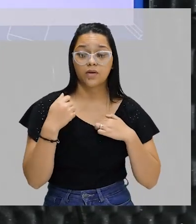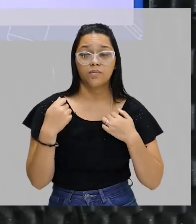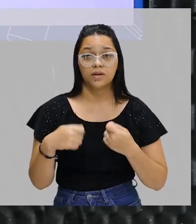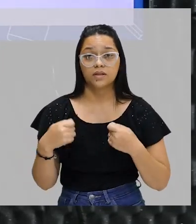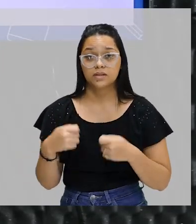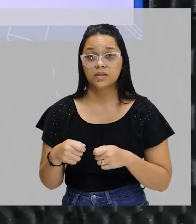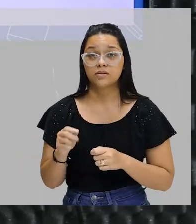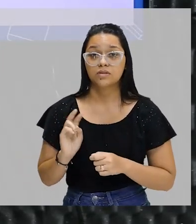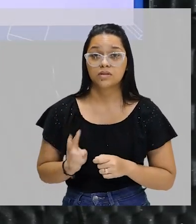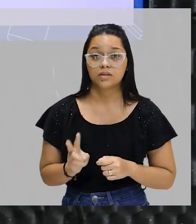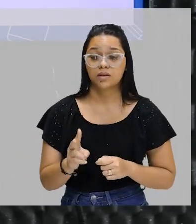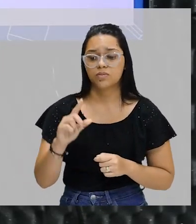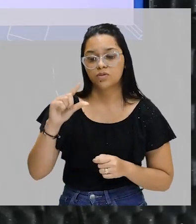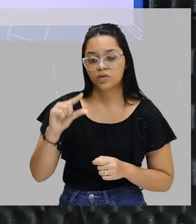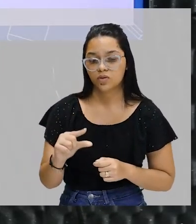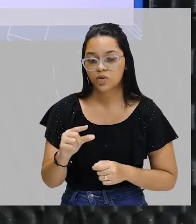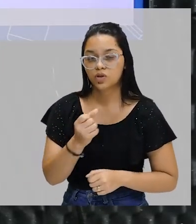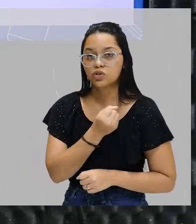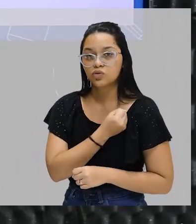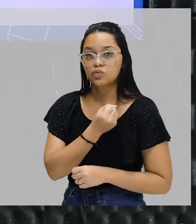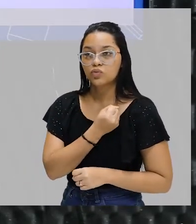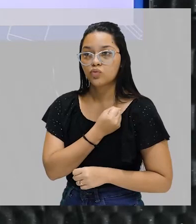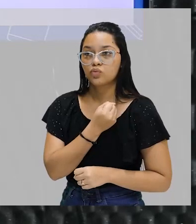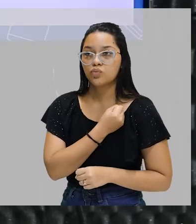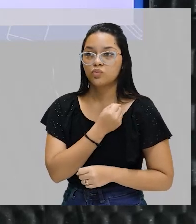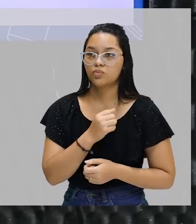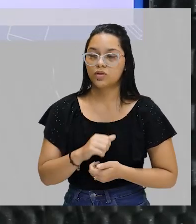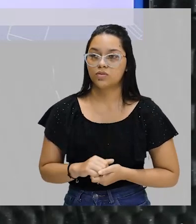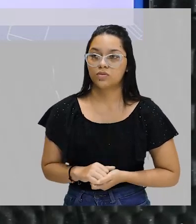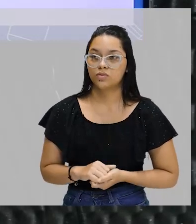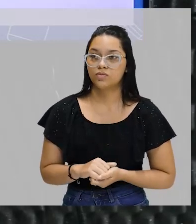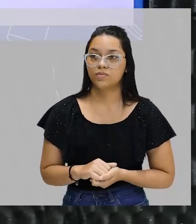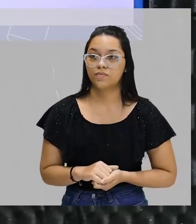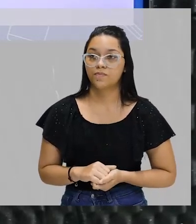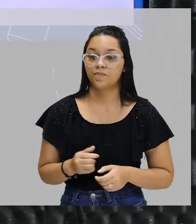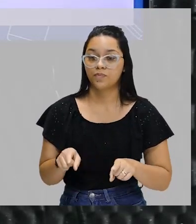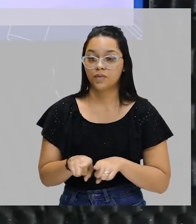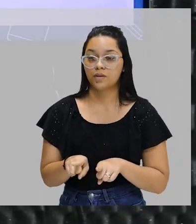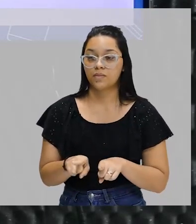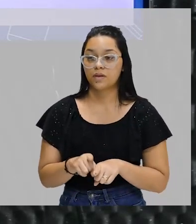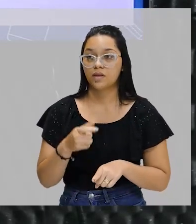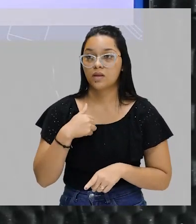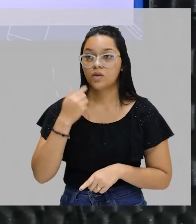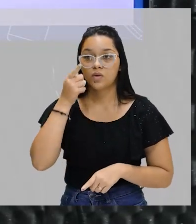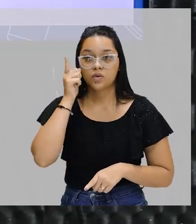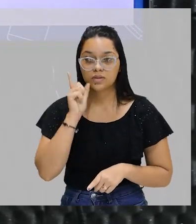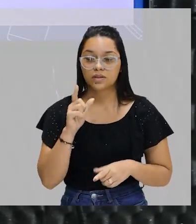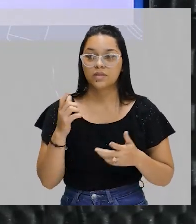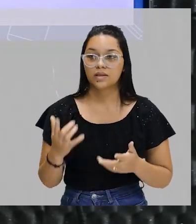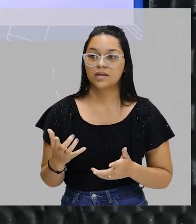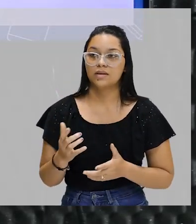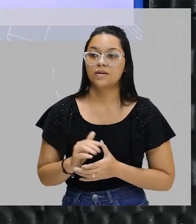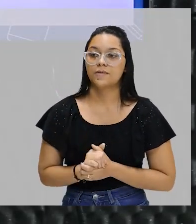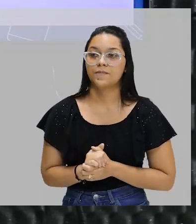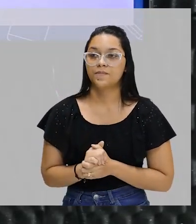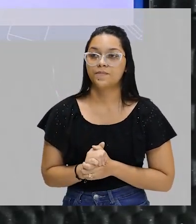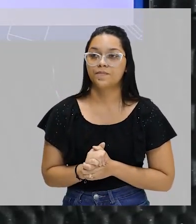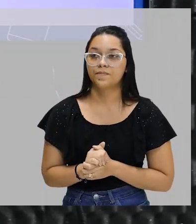empregar sempre os menores números possíveis. Eu vou conseguir esses menores números